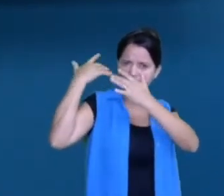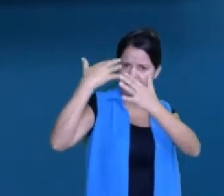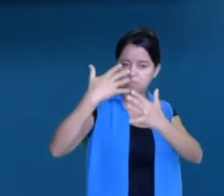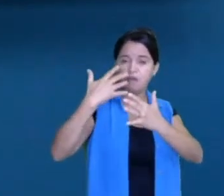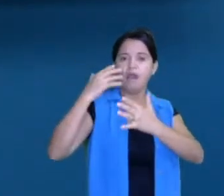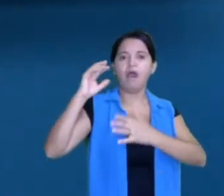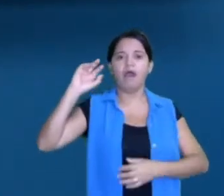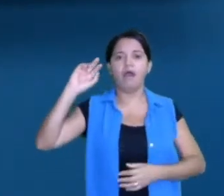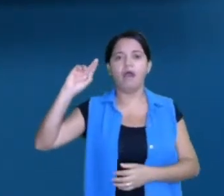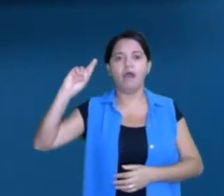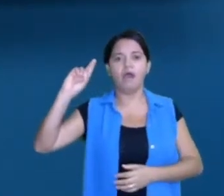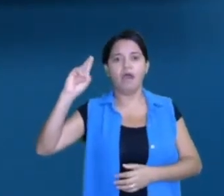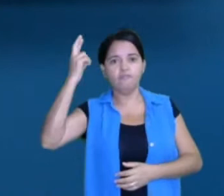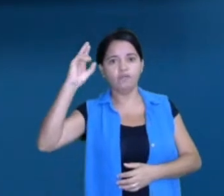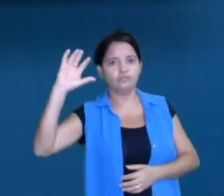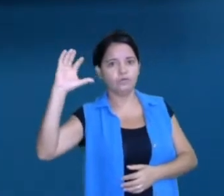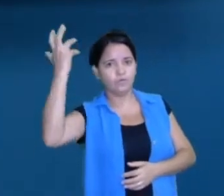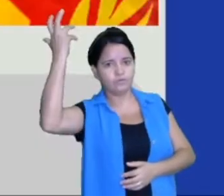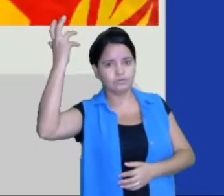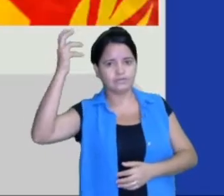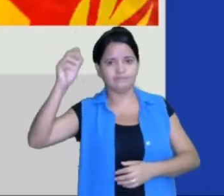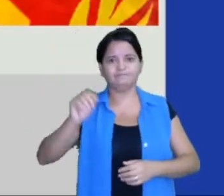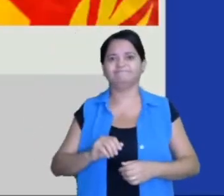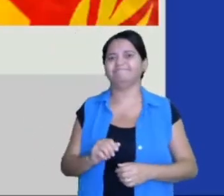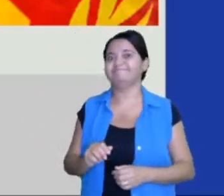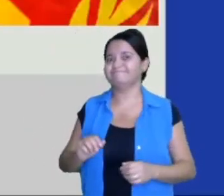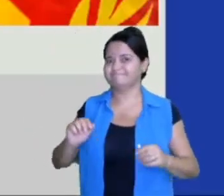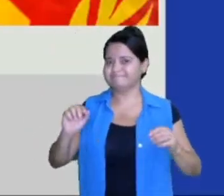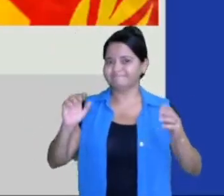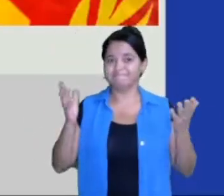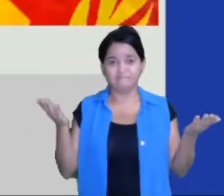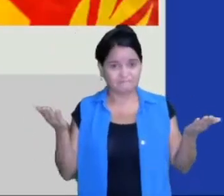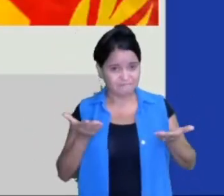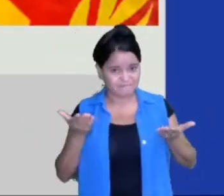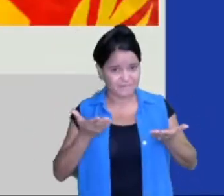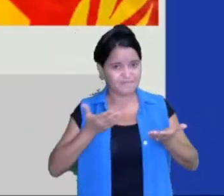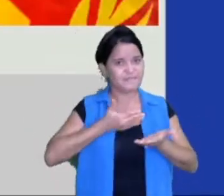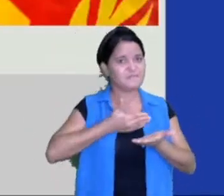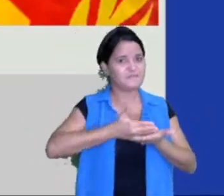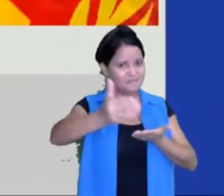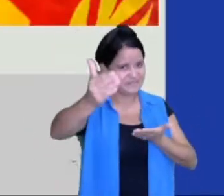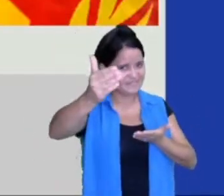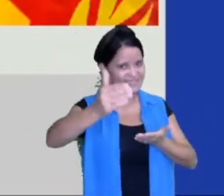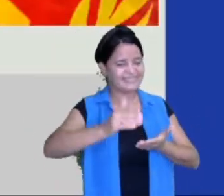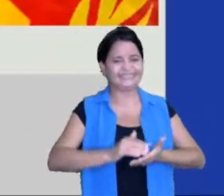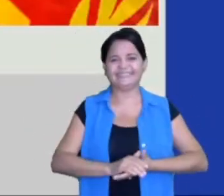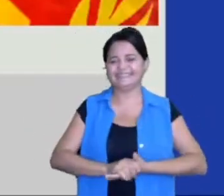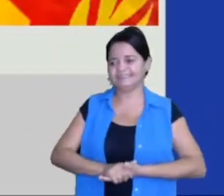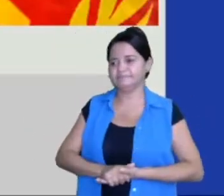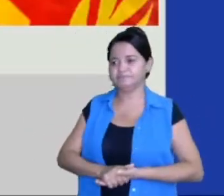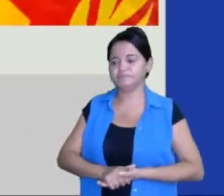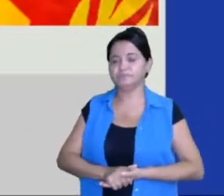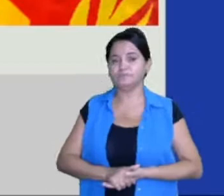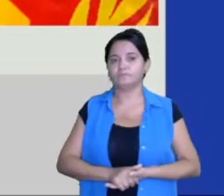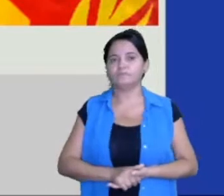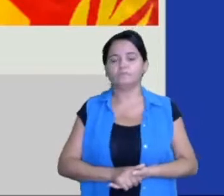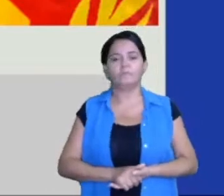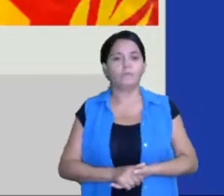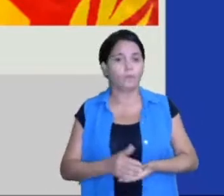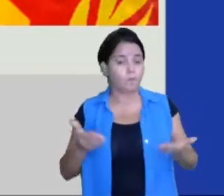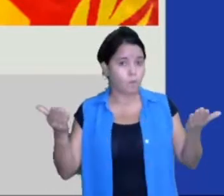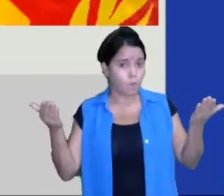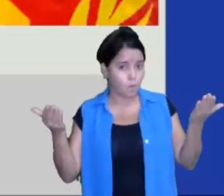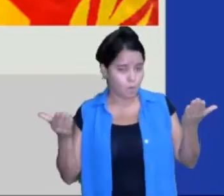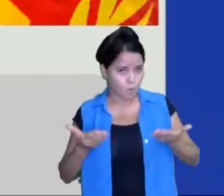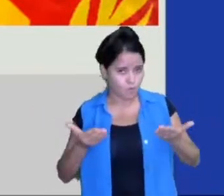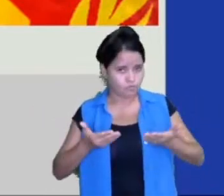tá certo? Abra a tela aí, produção. Vamos dar início a essa aventura. Bom, pessoal, nós estamos trabalhando